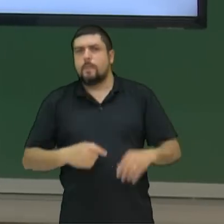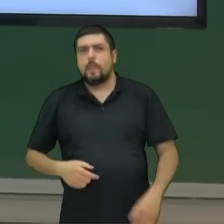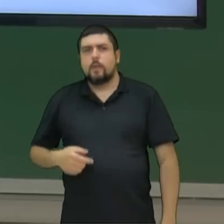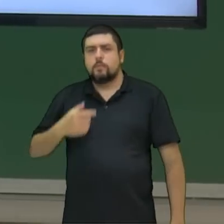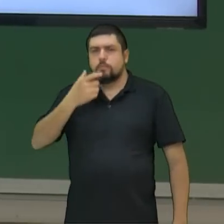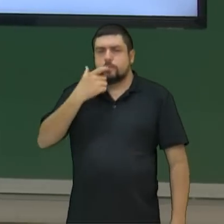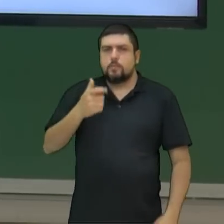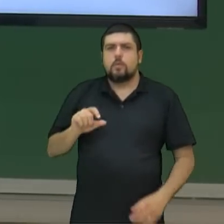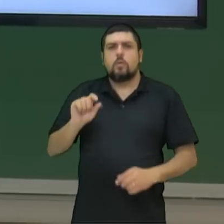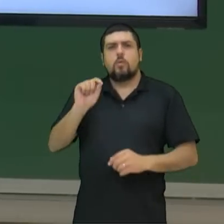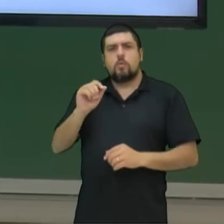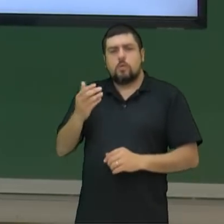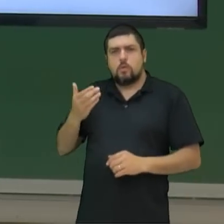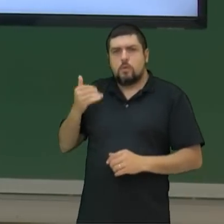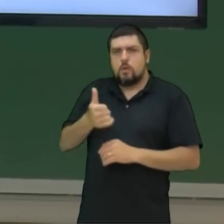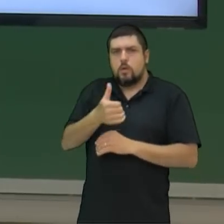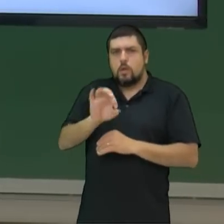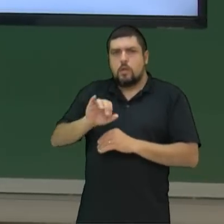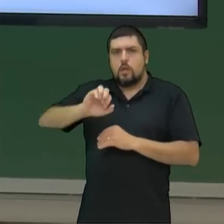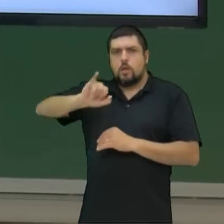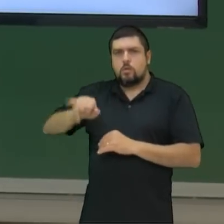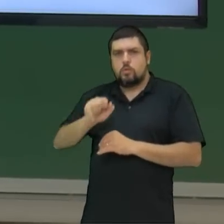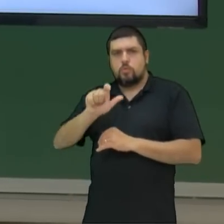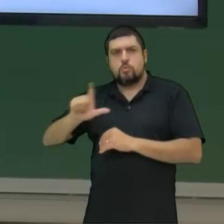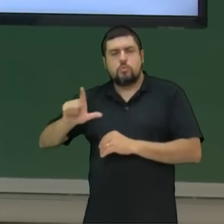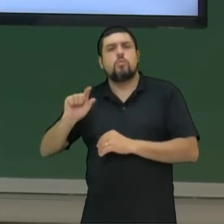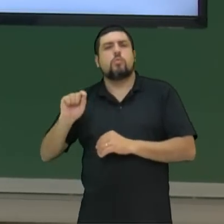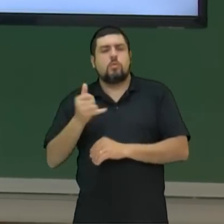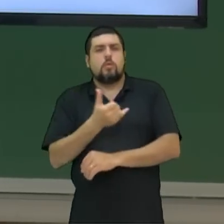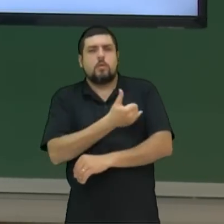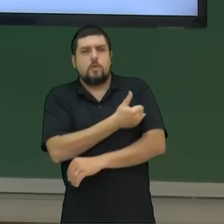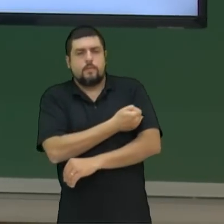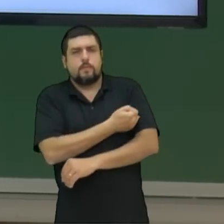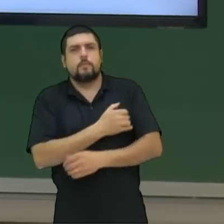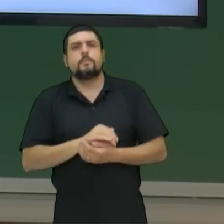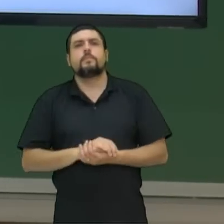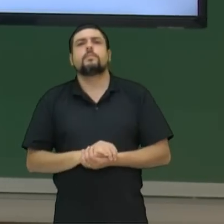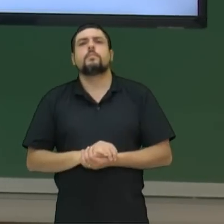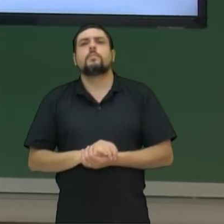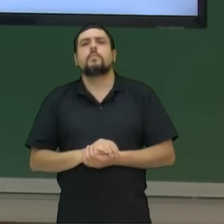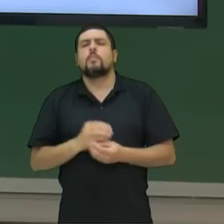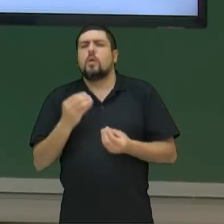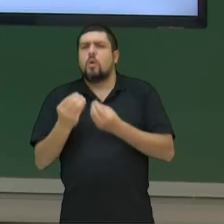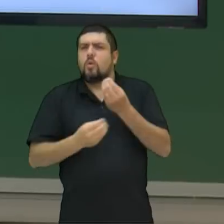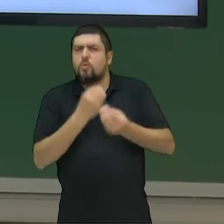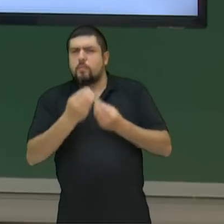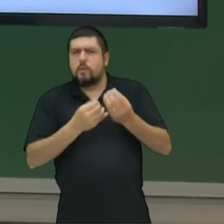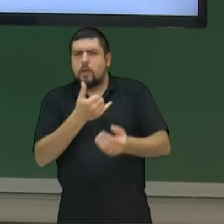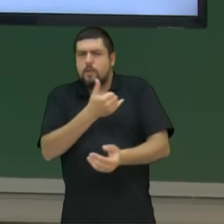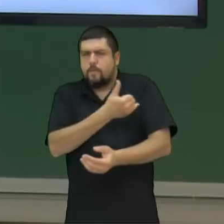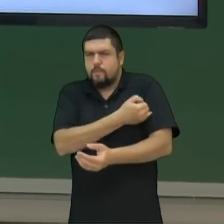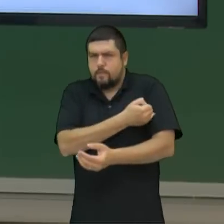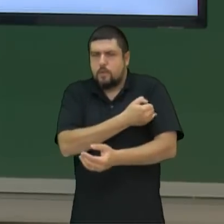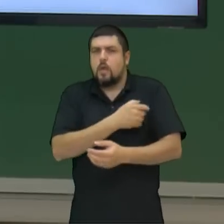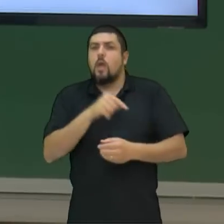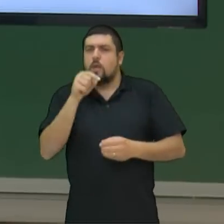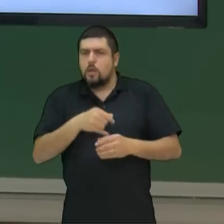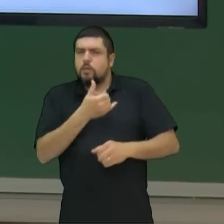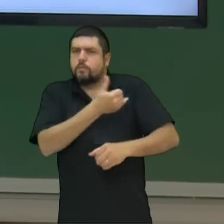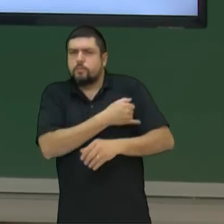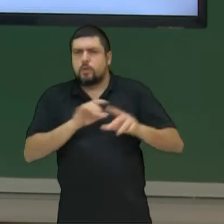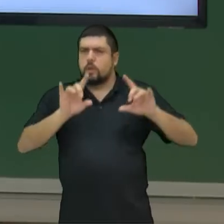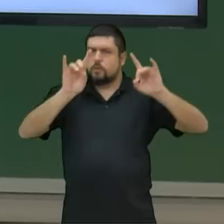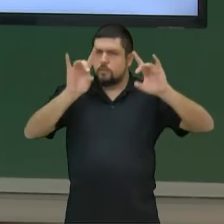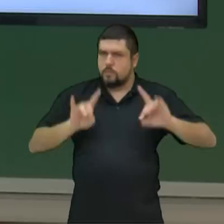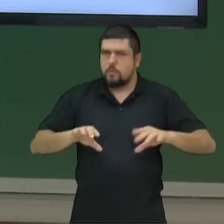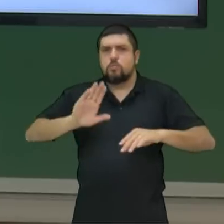né, de julho, falando sobre essa vacina. Vamos lembrar como é que a gente faz esse tipo de vacina? É uma vacina especial e a gente falou